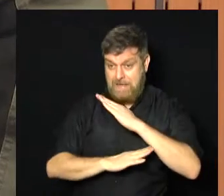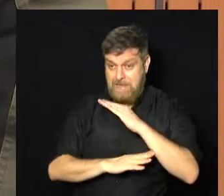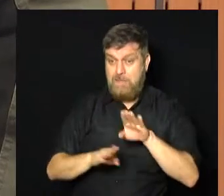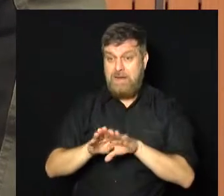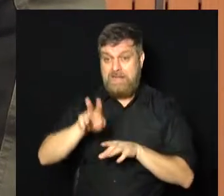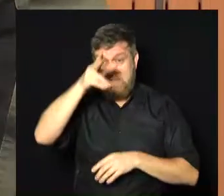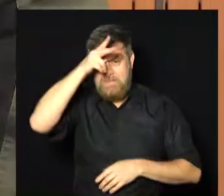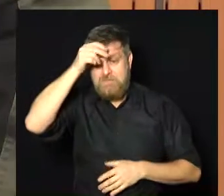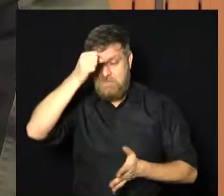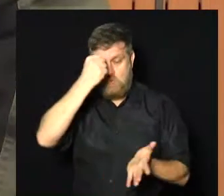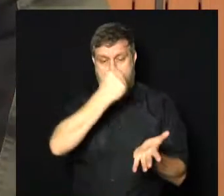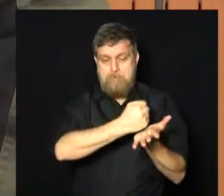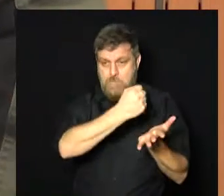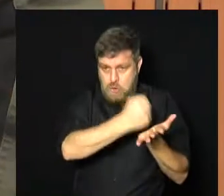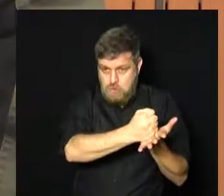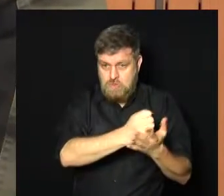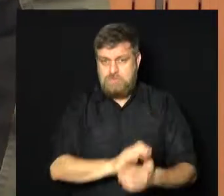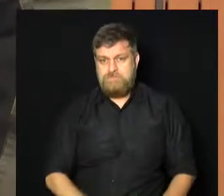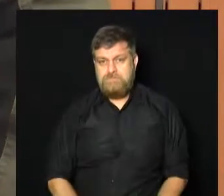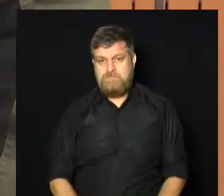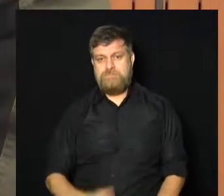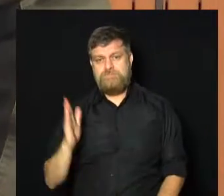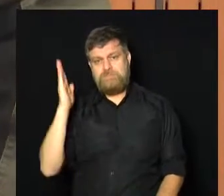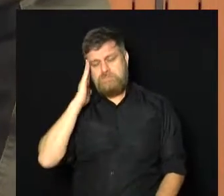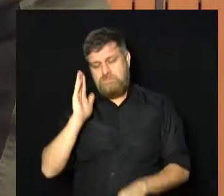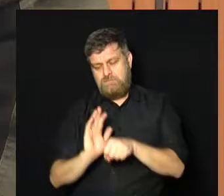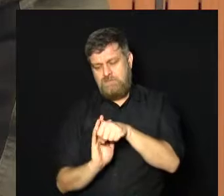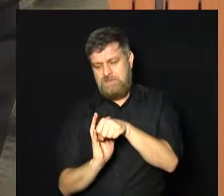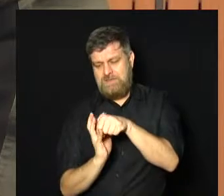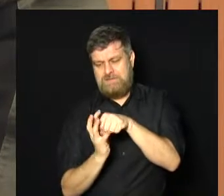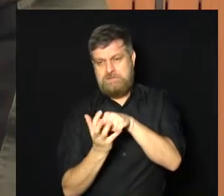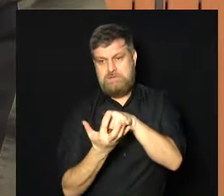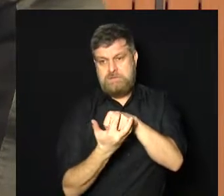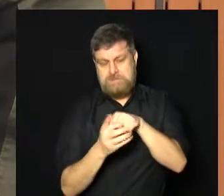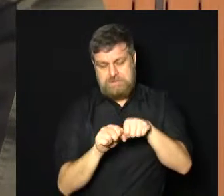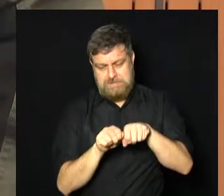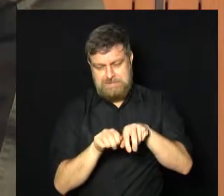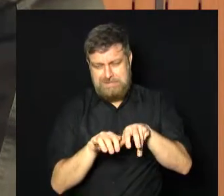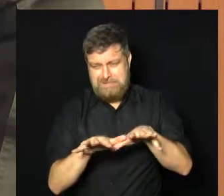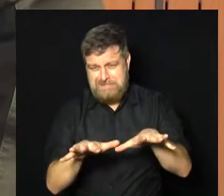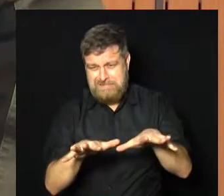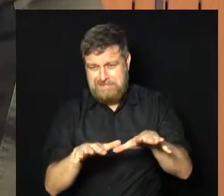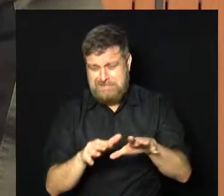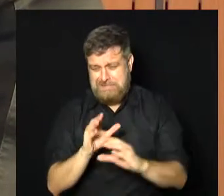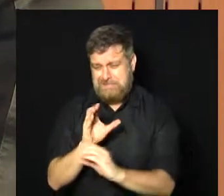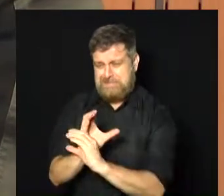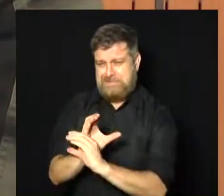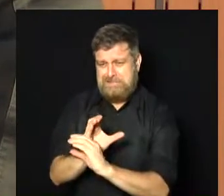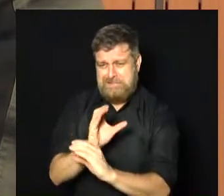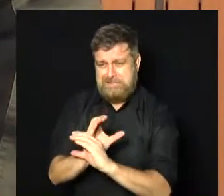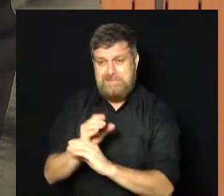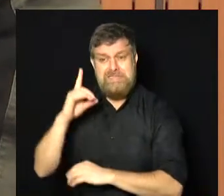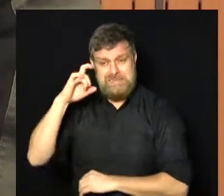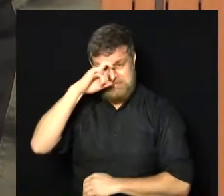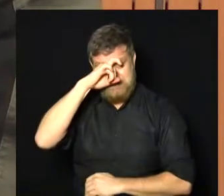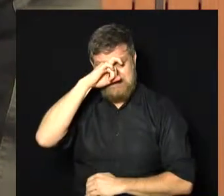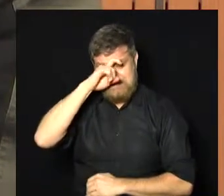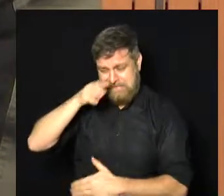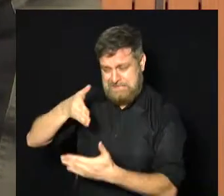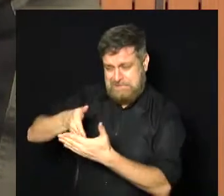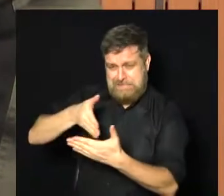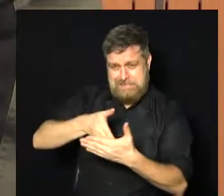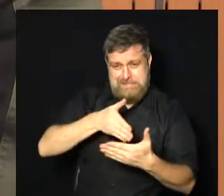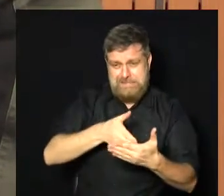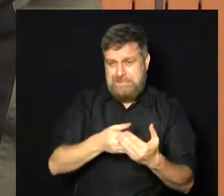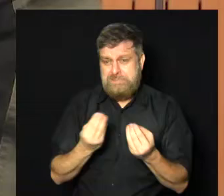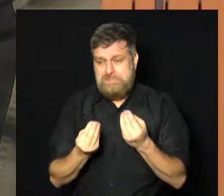Prefeitura. É evidente que a pandemia trouxe dificuldades para todos, né, no ponto de vista do